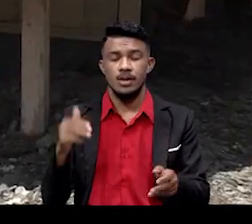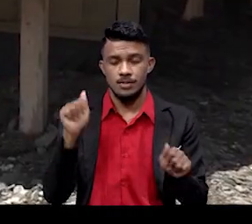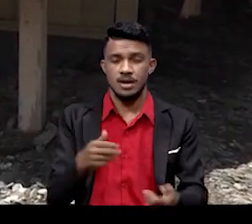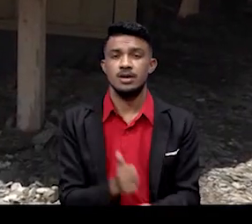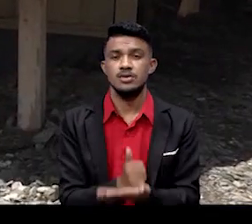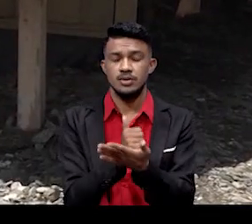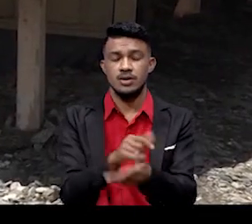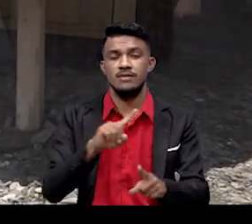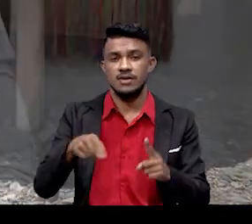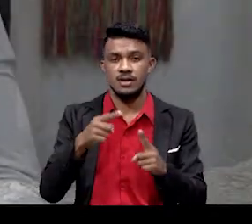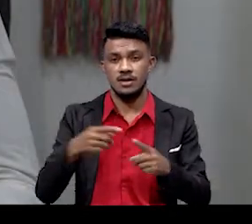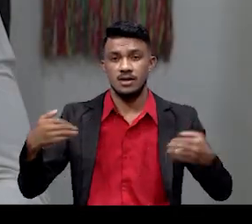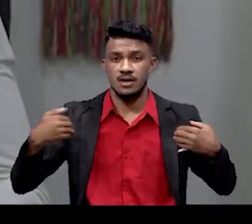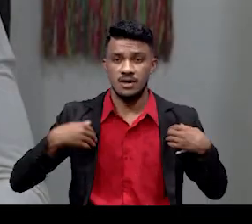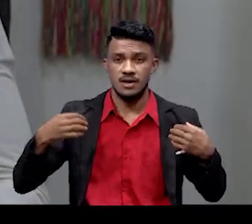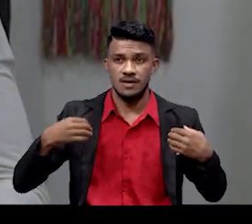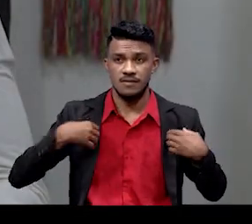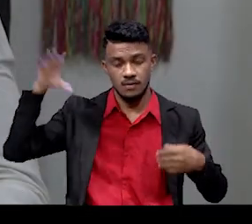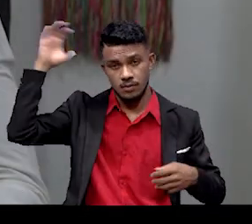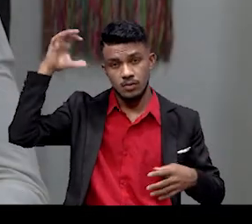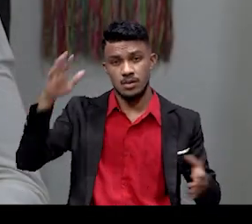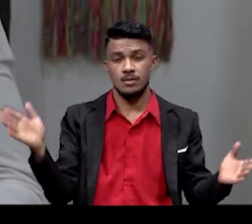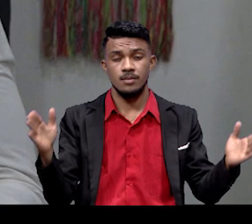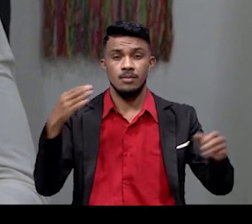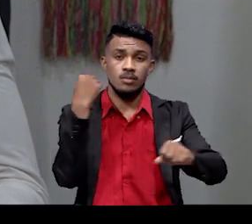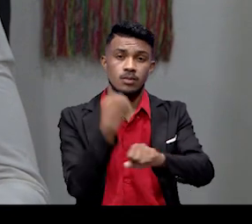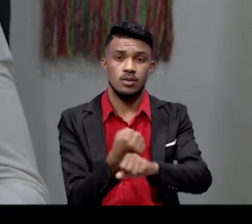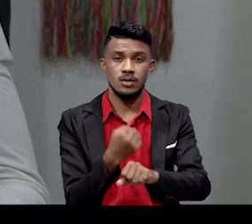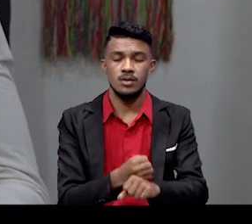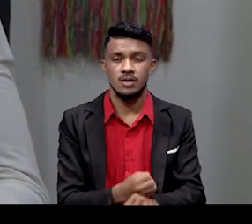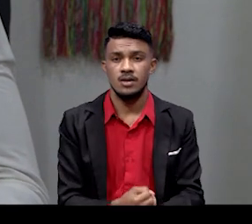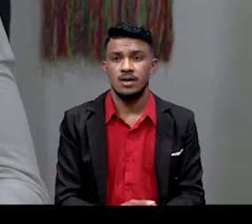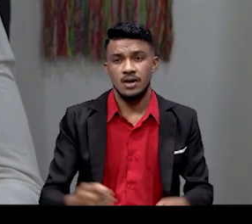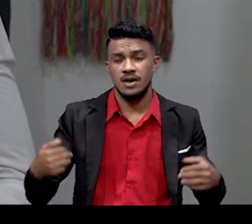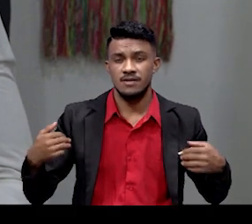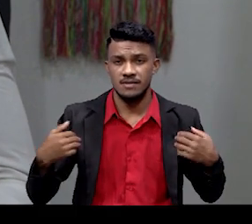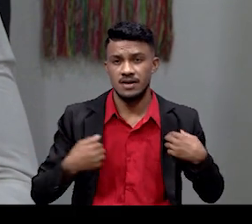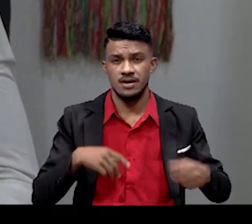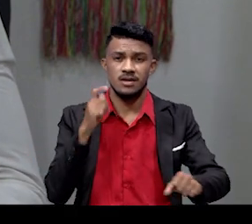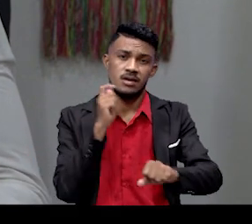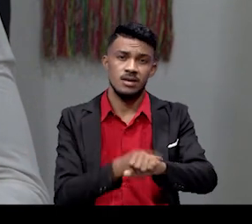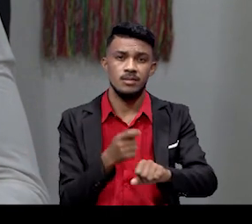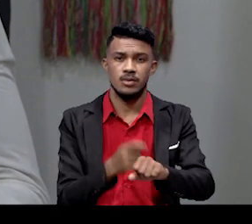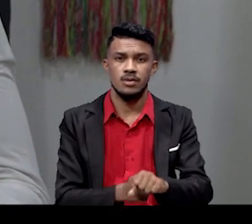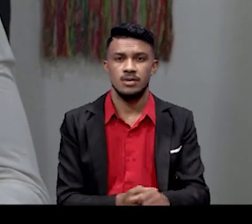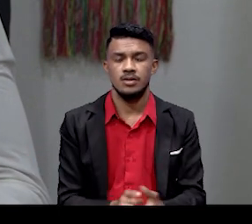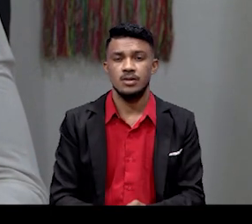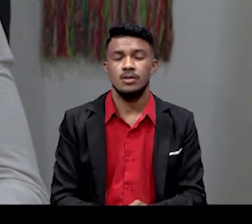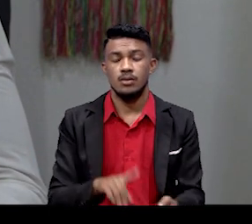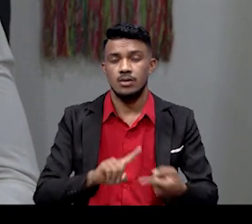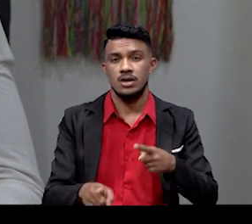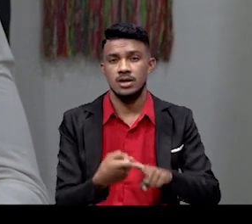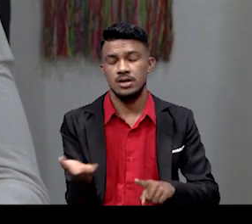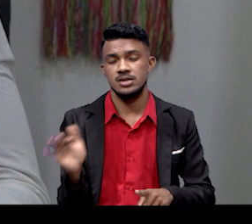Timor-Leste. Agora, portanto, né, ia previsão tempo, o colega se era geofísica MOS,